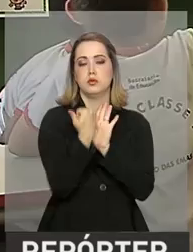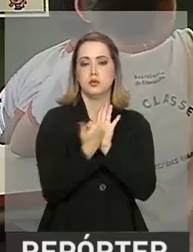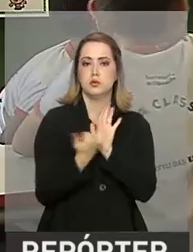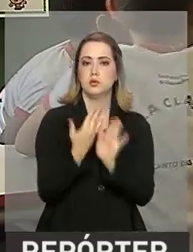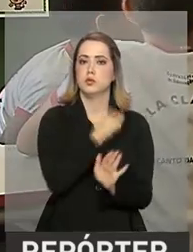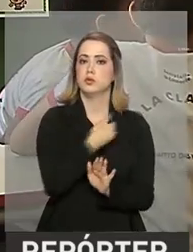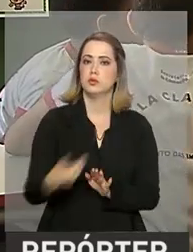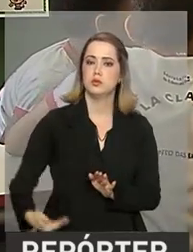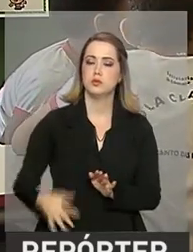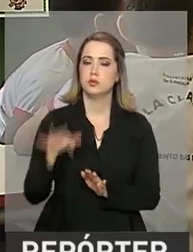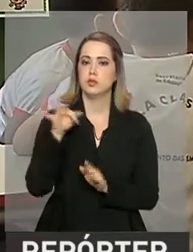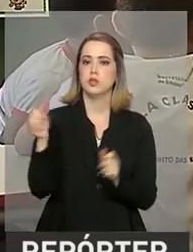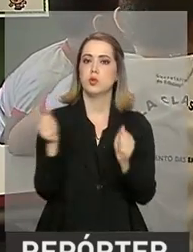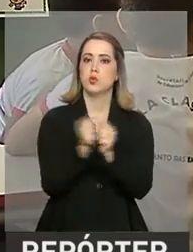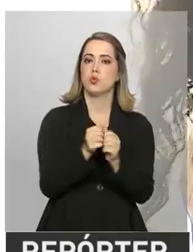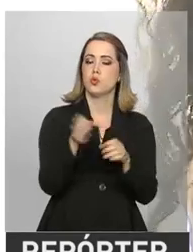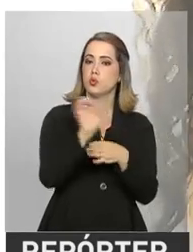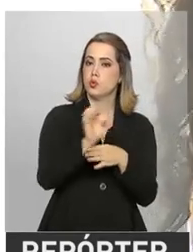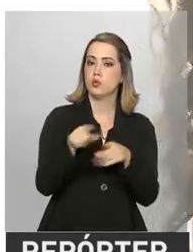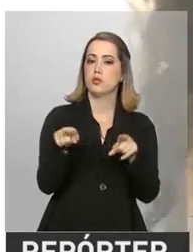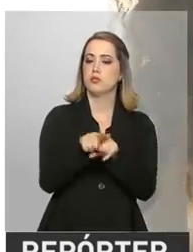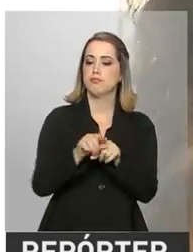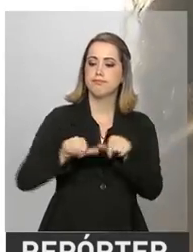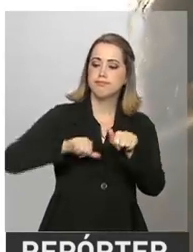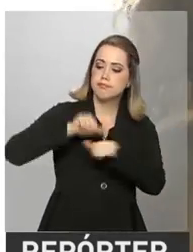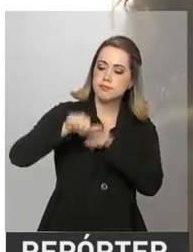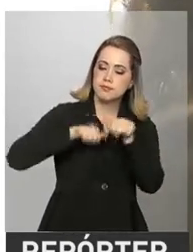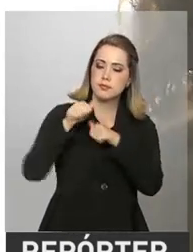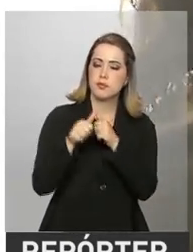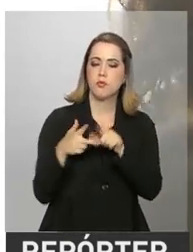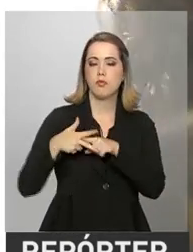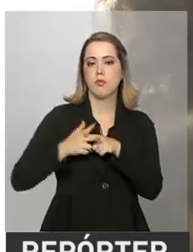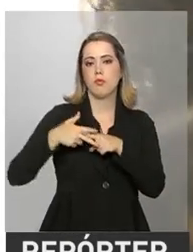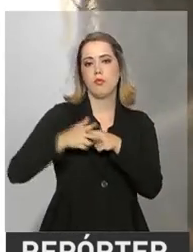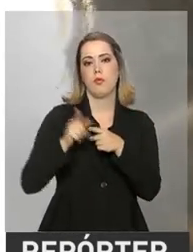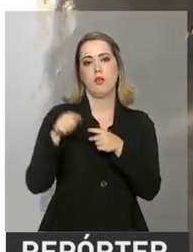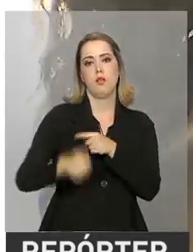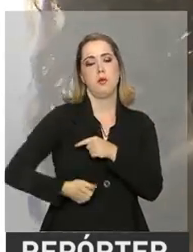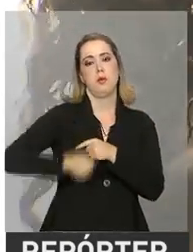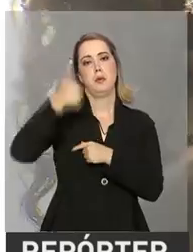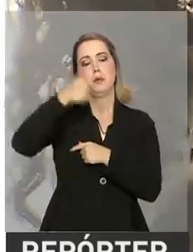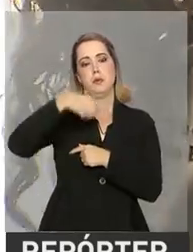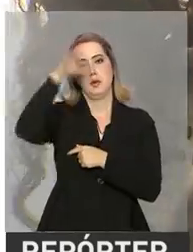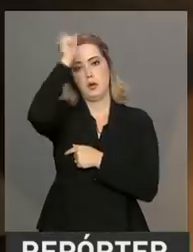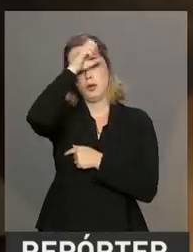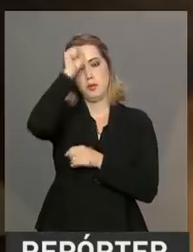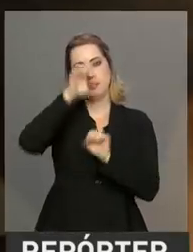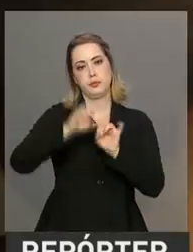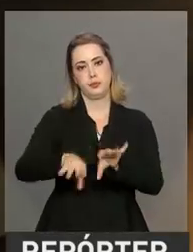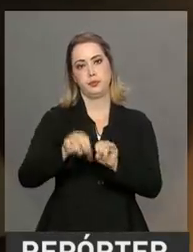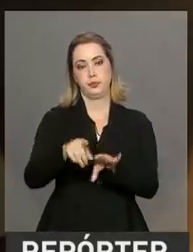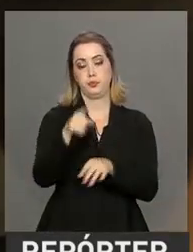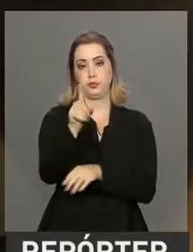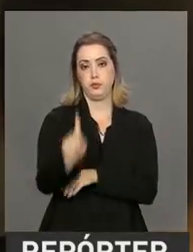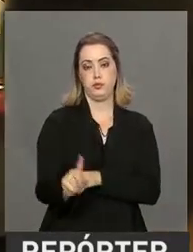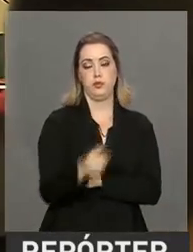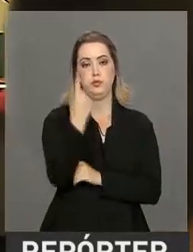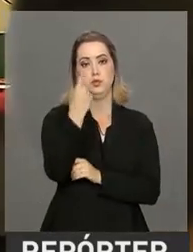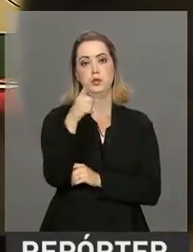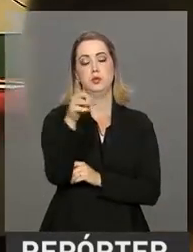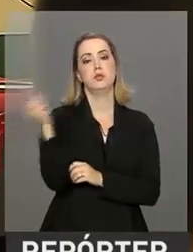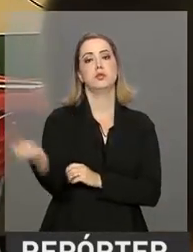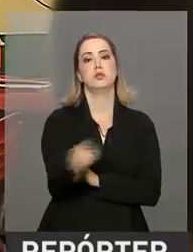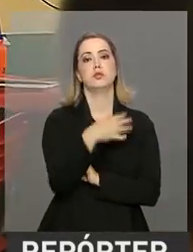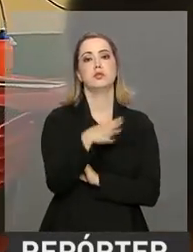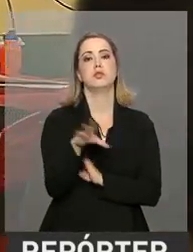federais e locais, foi reformulado para melhorar as condições de ensino e de aprendizagem. Uma das novidades é a